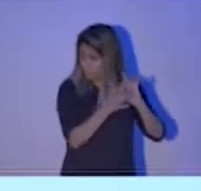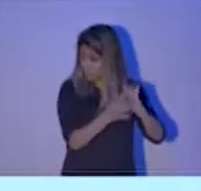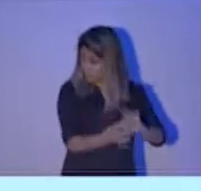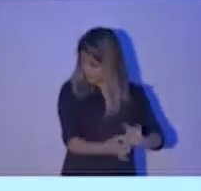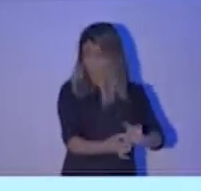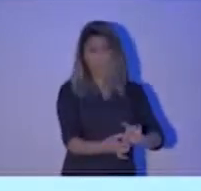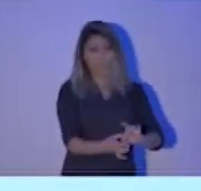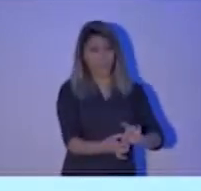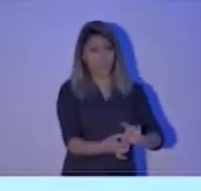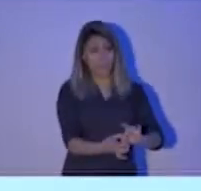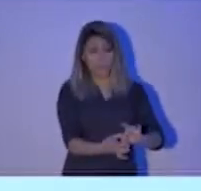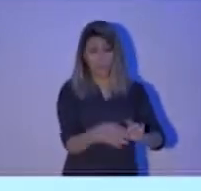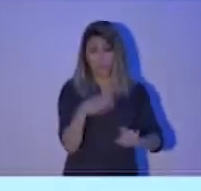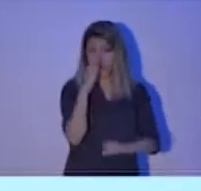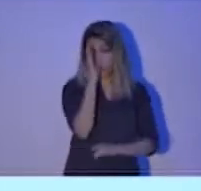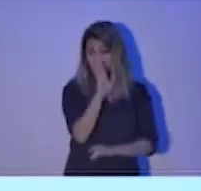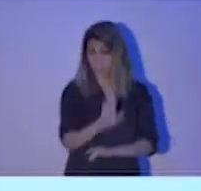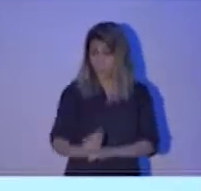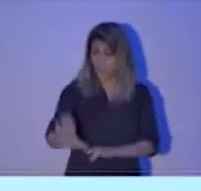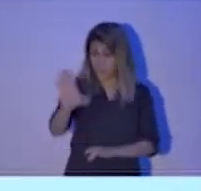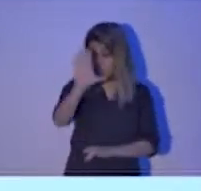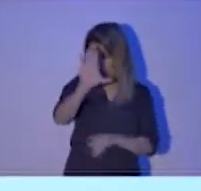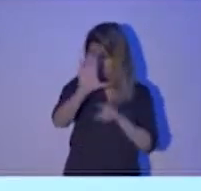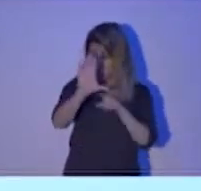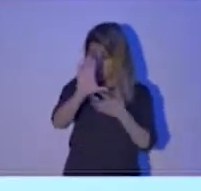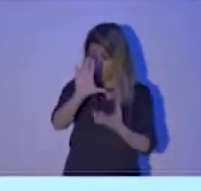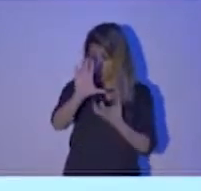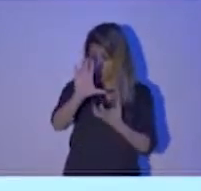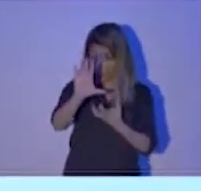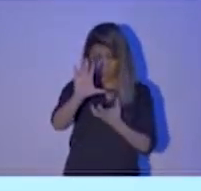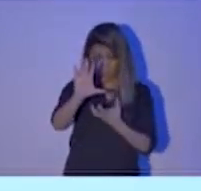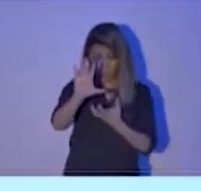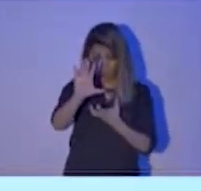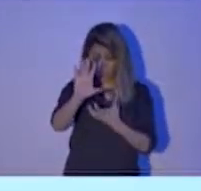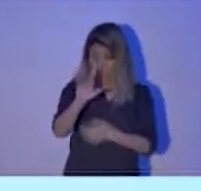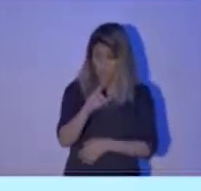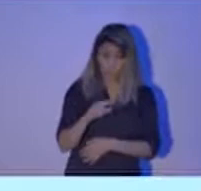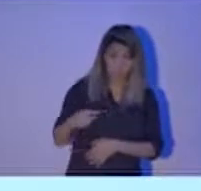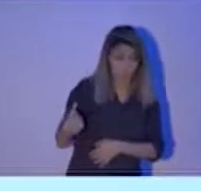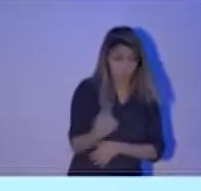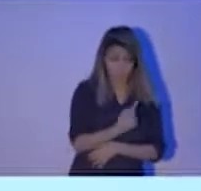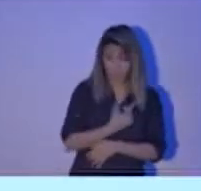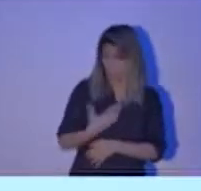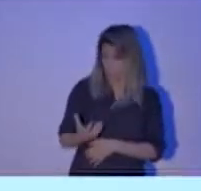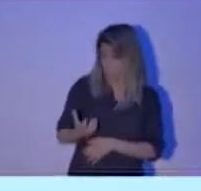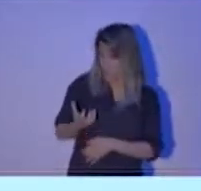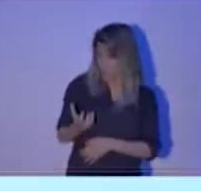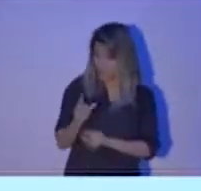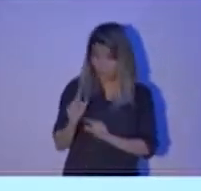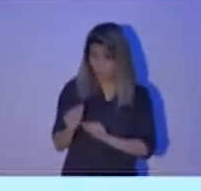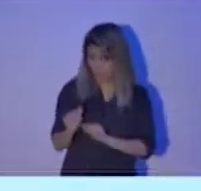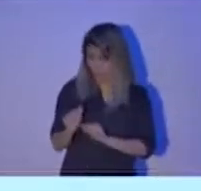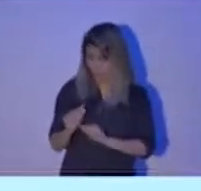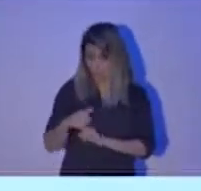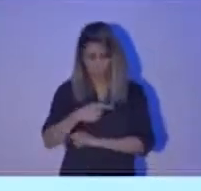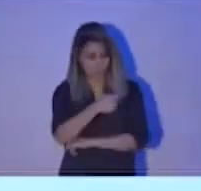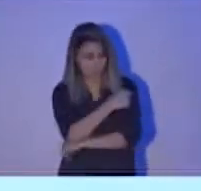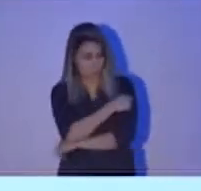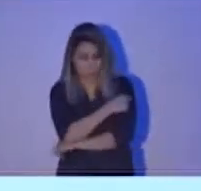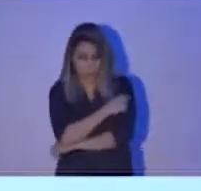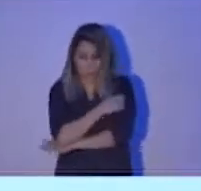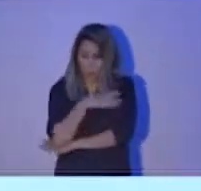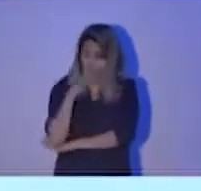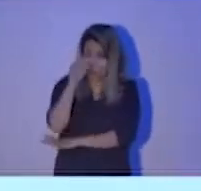nós buscamos, é a aprendizagem dos nossos alunos. É aquilo que nós queremos como garantia de direito,